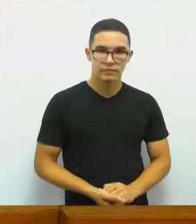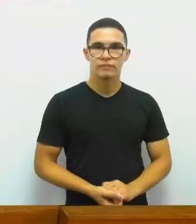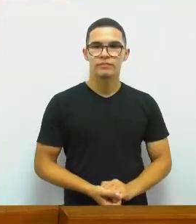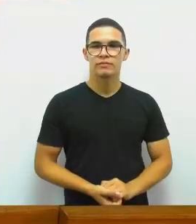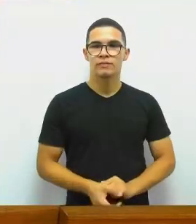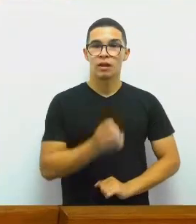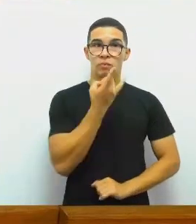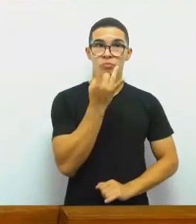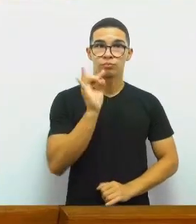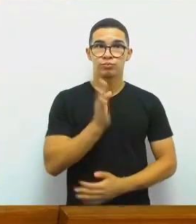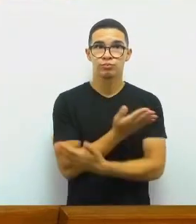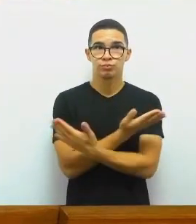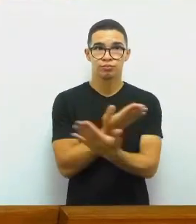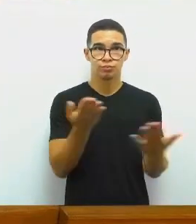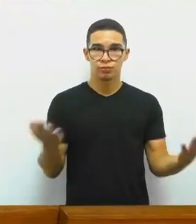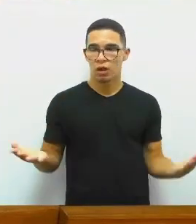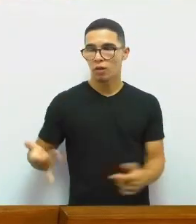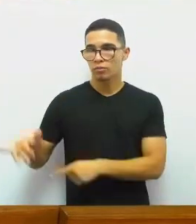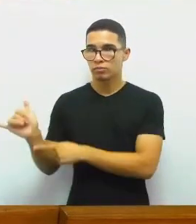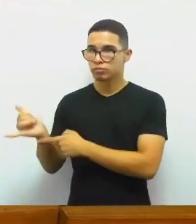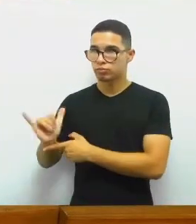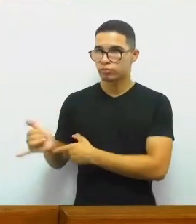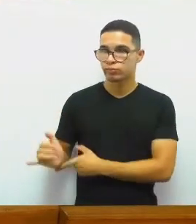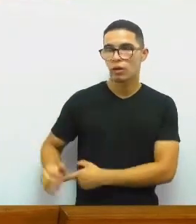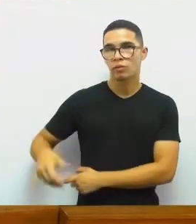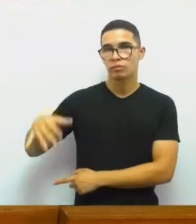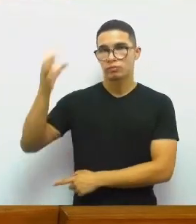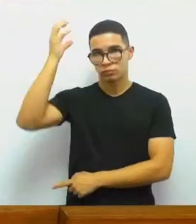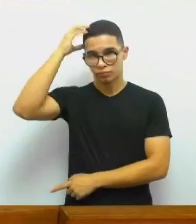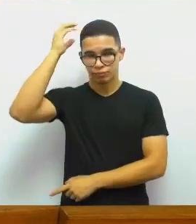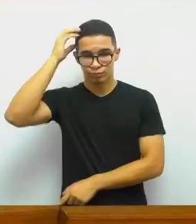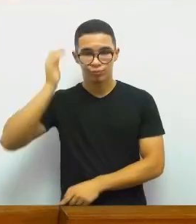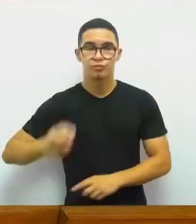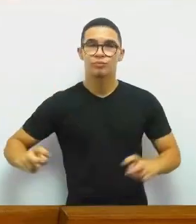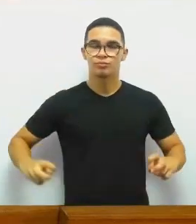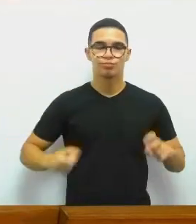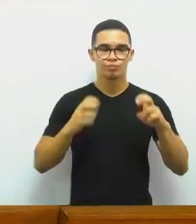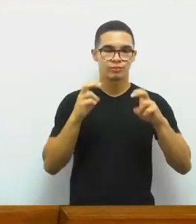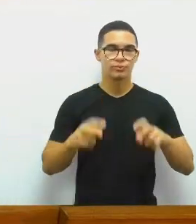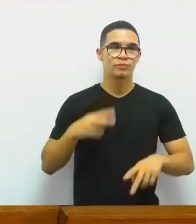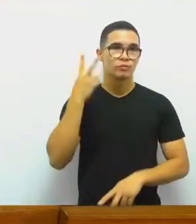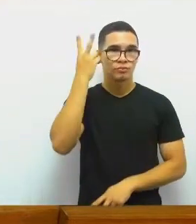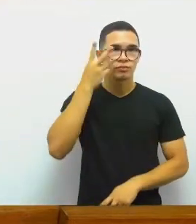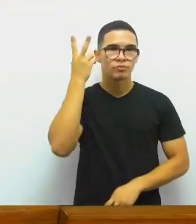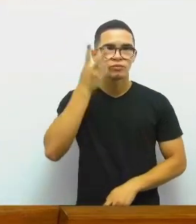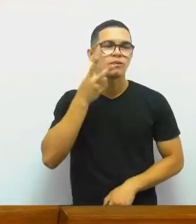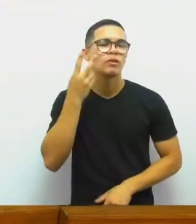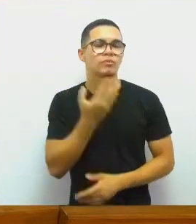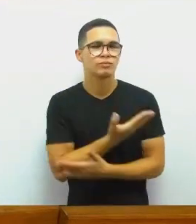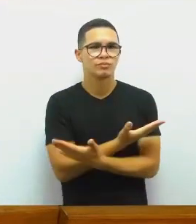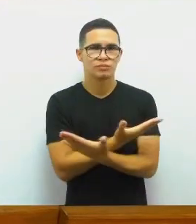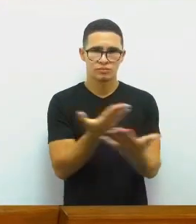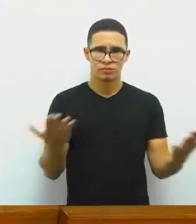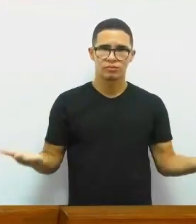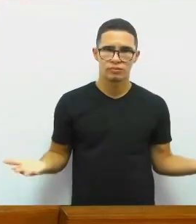Bom dia a todos os presentes, bom dia à população de Angra dos Reis, bom dia vereadores, Chelinho, Seu